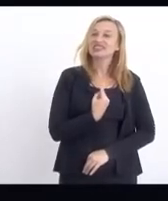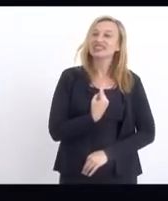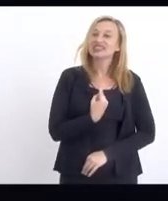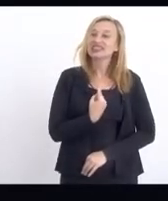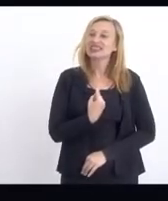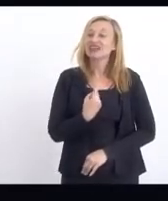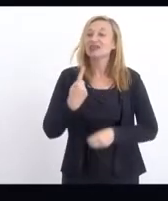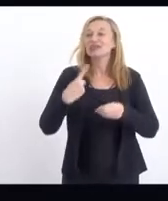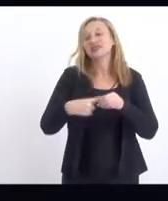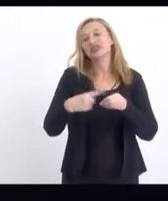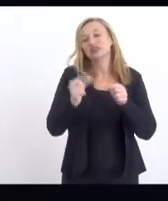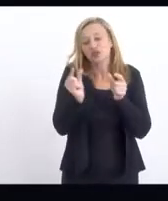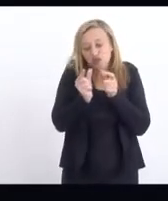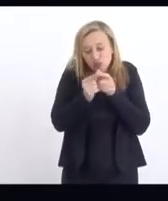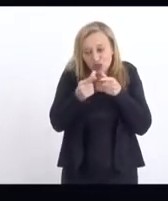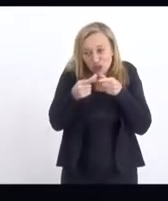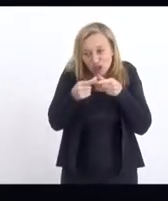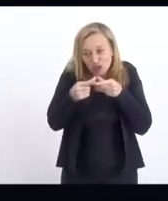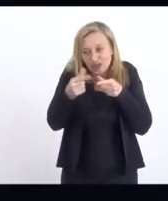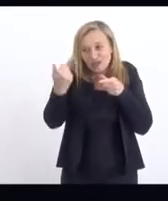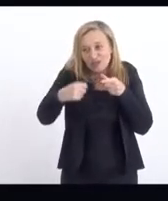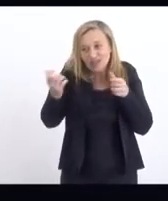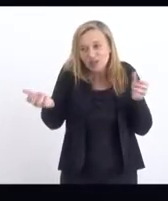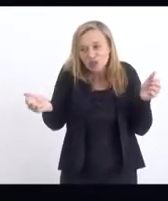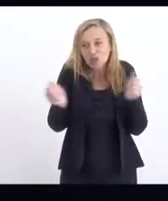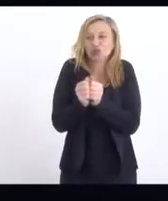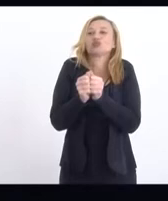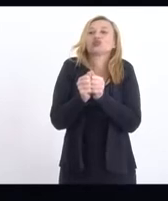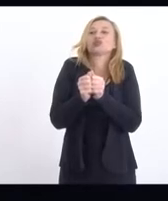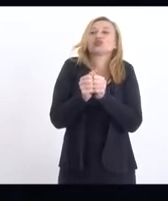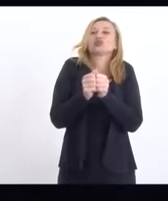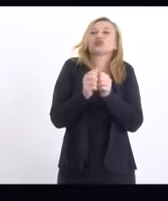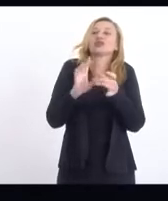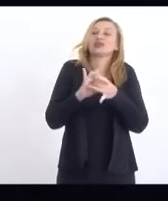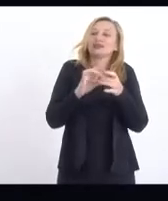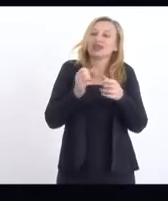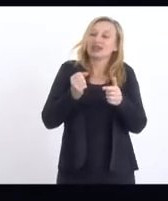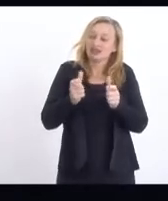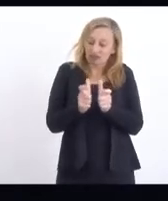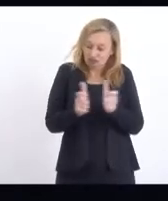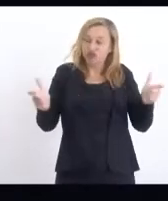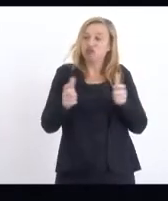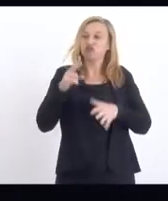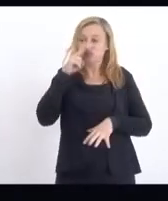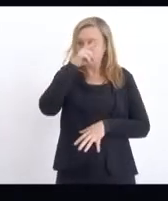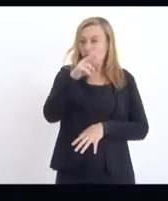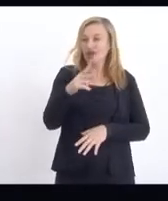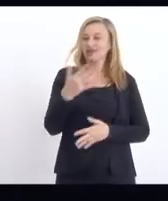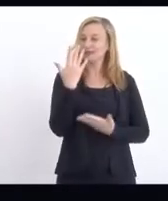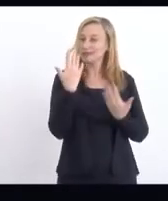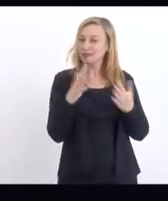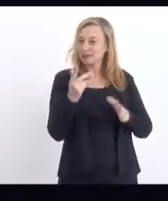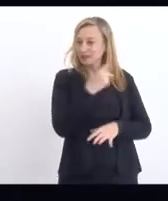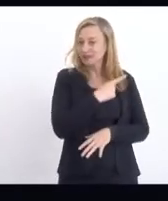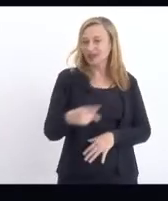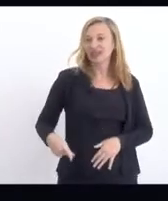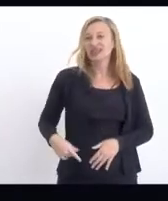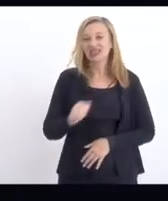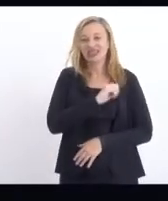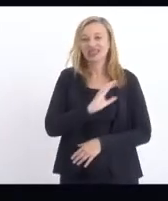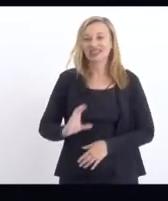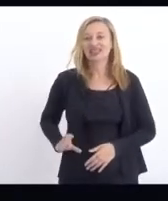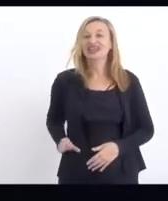majoritariamente, municípios pequenos, que precisamos nos unir para ficarmos grandes e fortes. Então, eu quero saudar o meu presidente, André